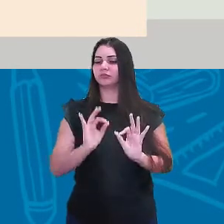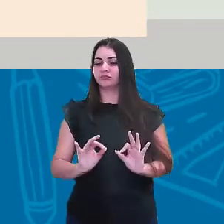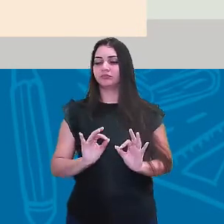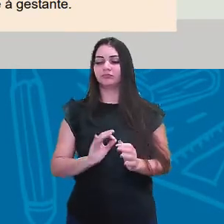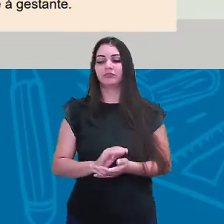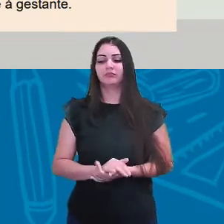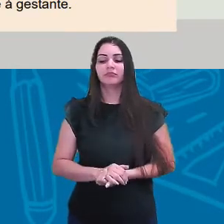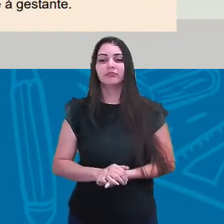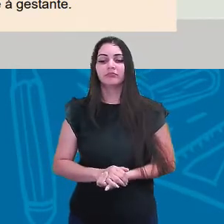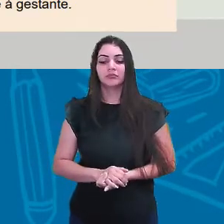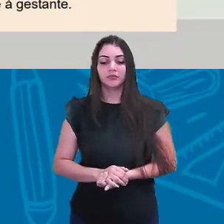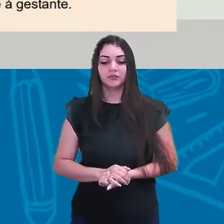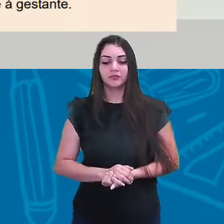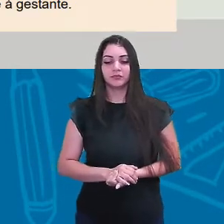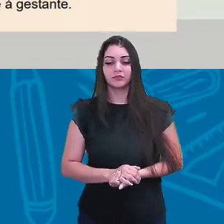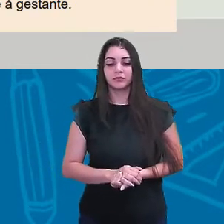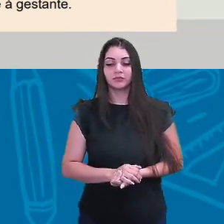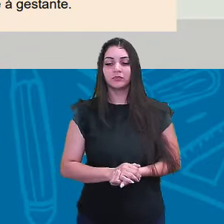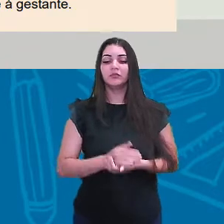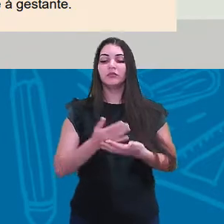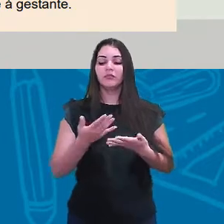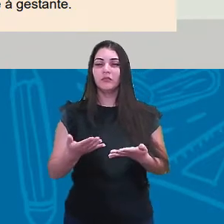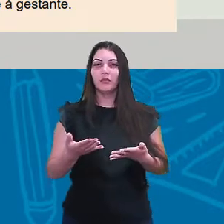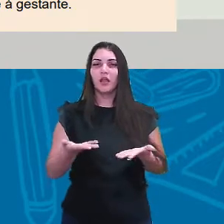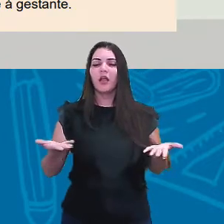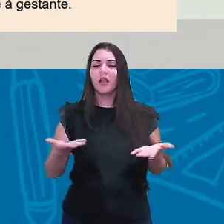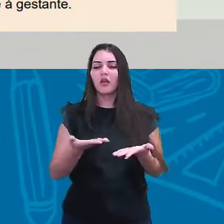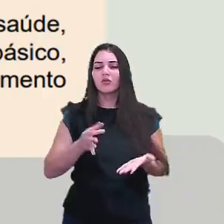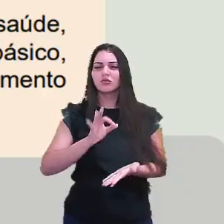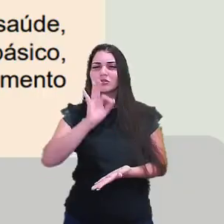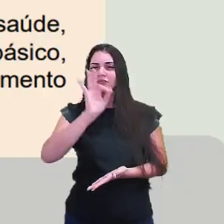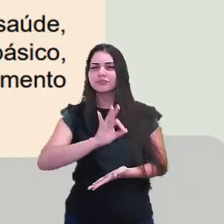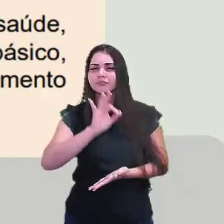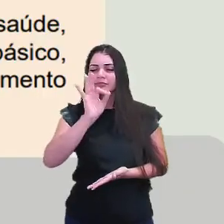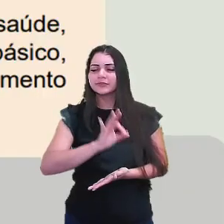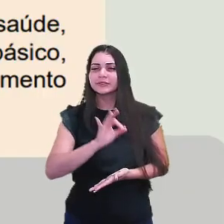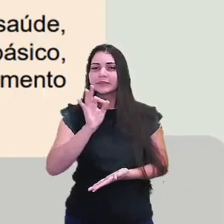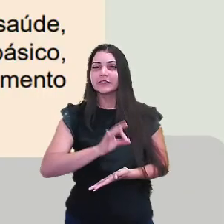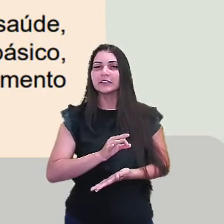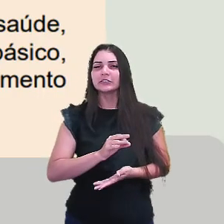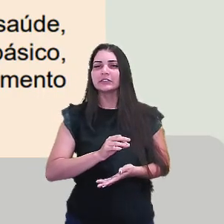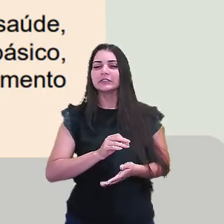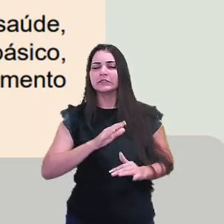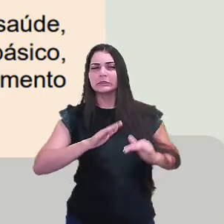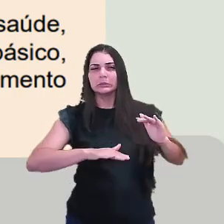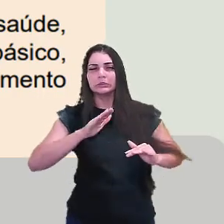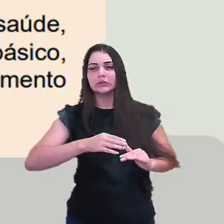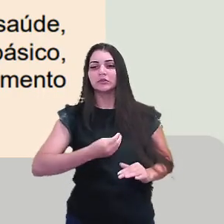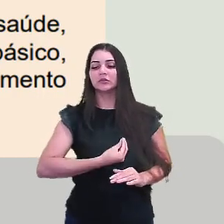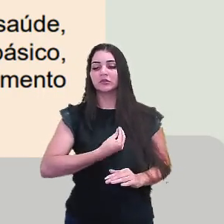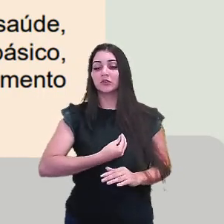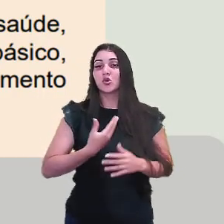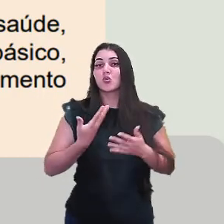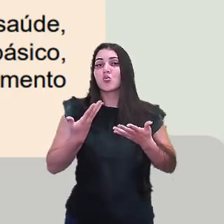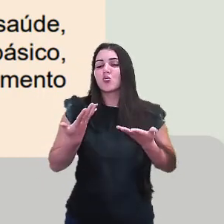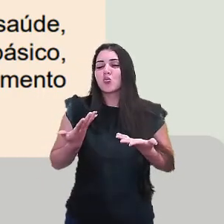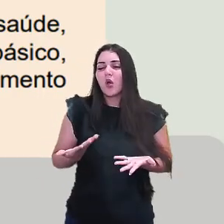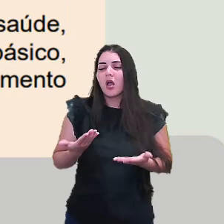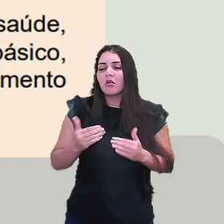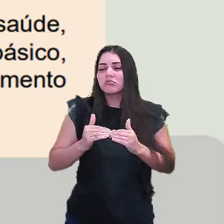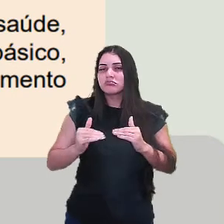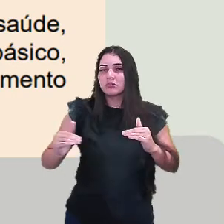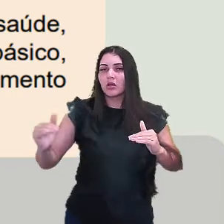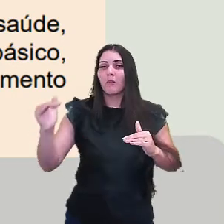bom? Vamos lá. Taxa de expectativa de vida. Quais são as causas do aumento dessa expectativa